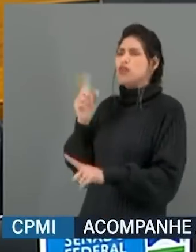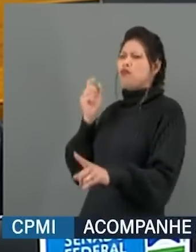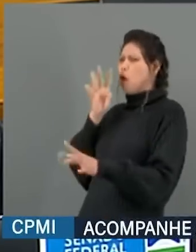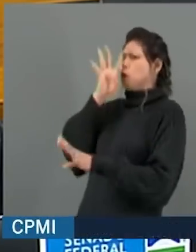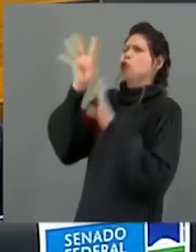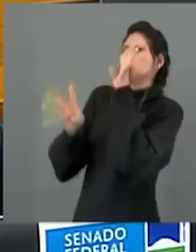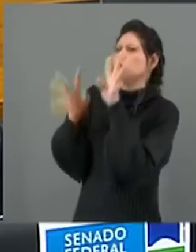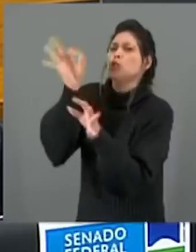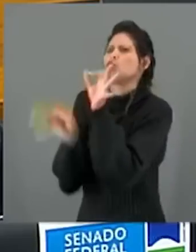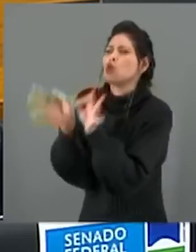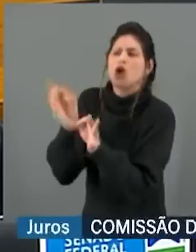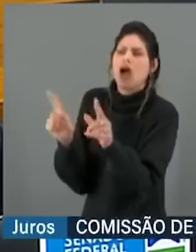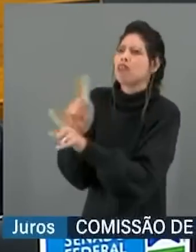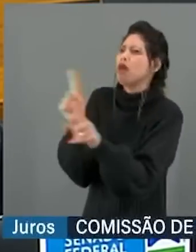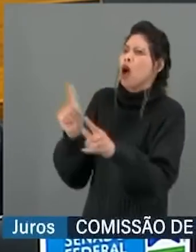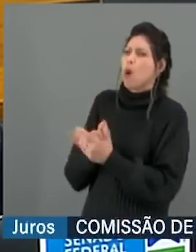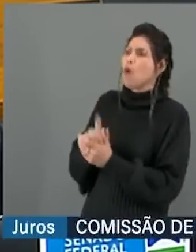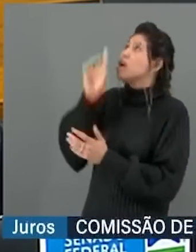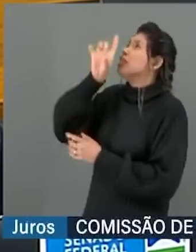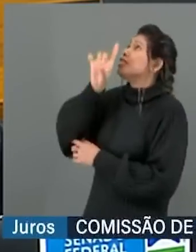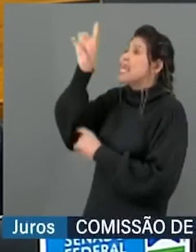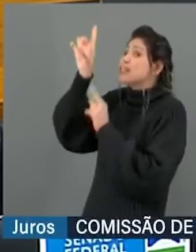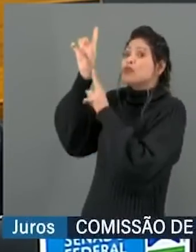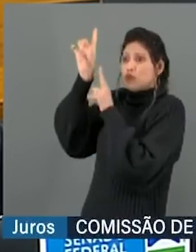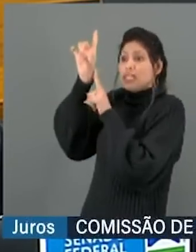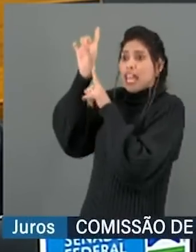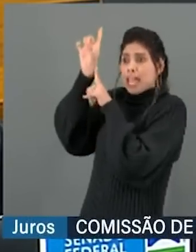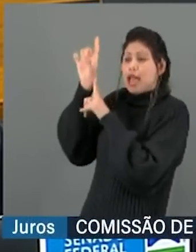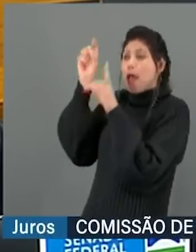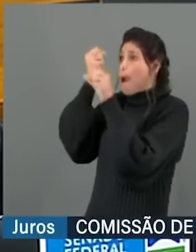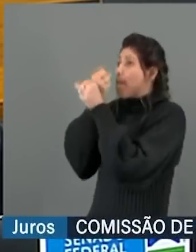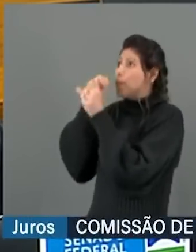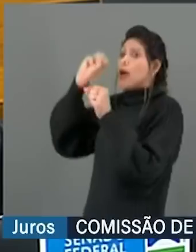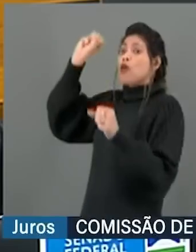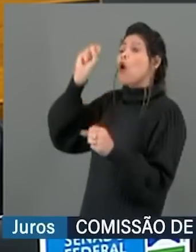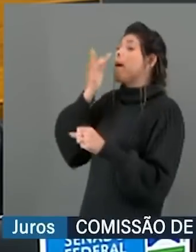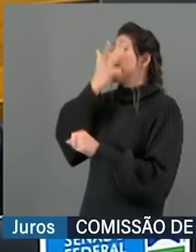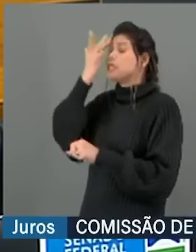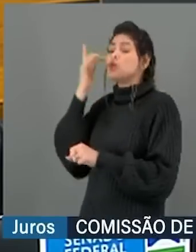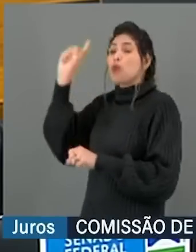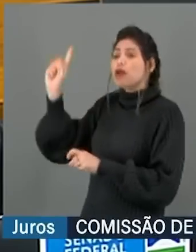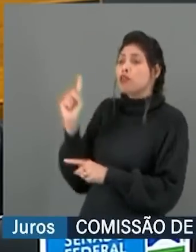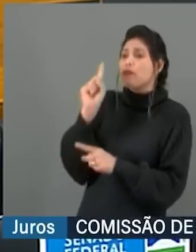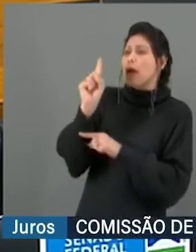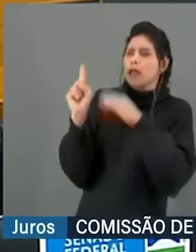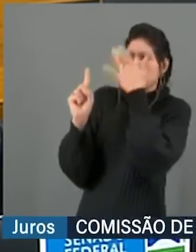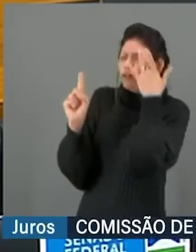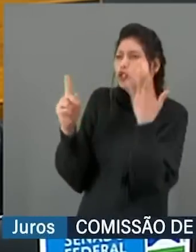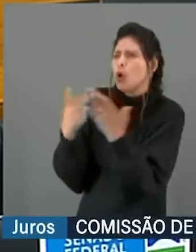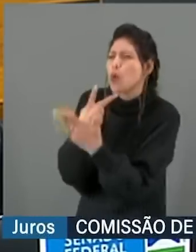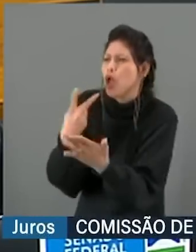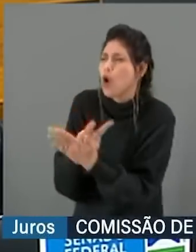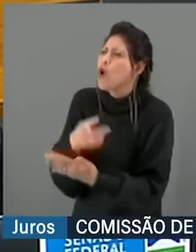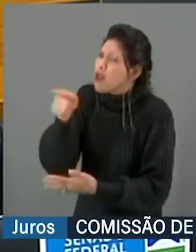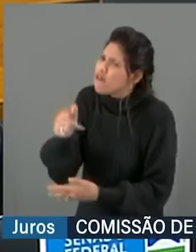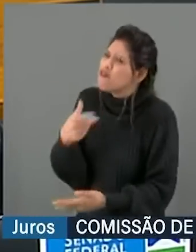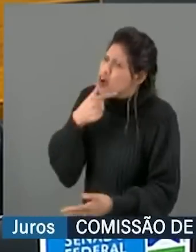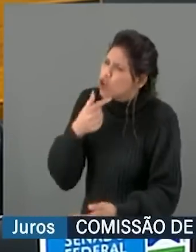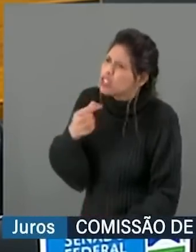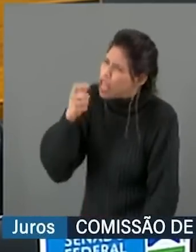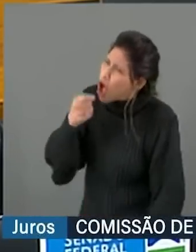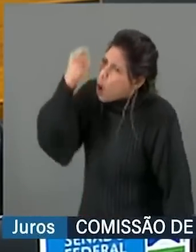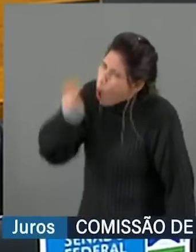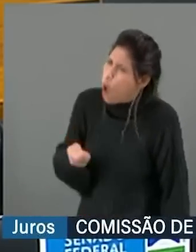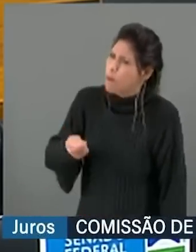Porque Jesus, que é o maior de todos, quando esteve aqui, falou com ele, aquele que não errou, que atira a primeira pedra. Seja um homem de falar que o senhor errou. O senhor,